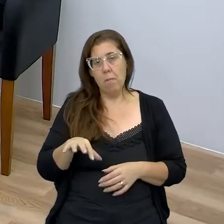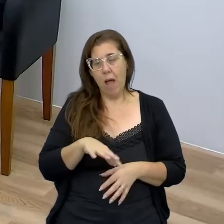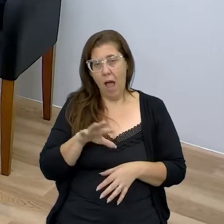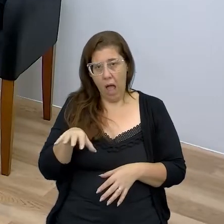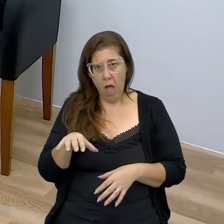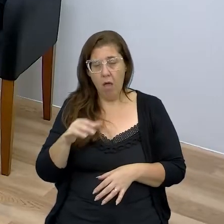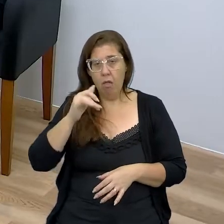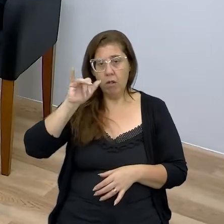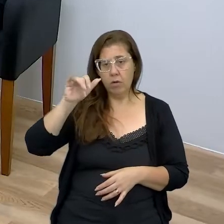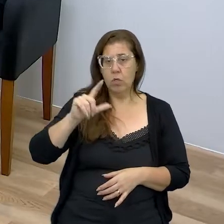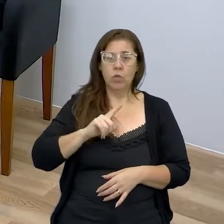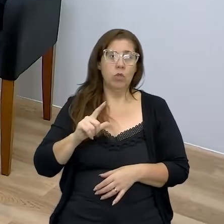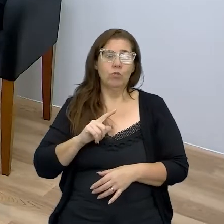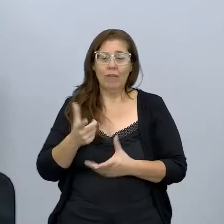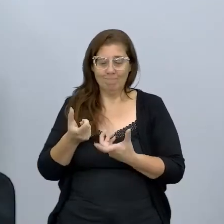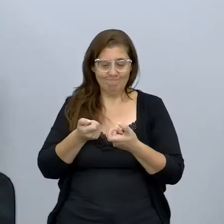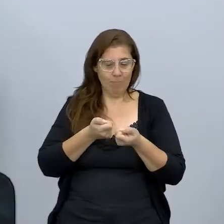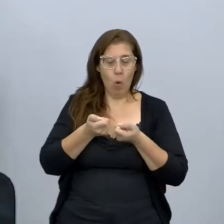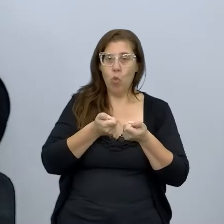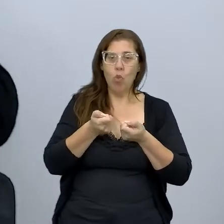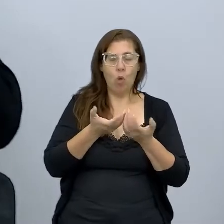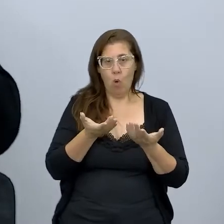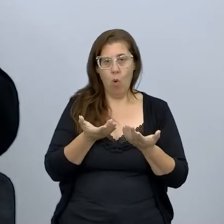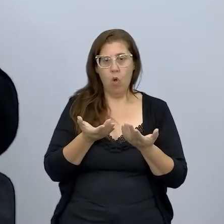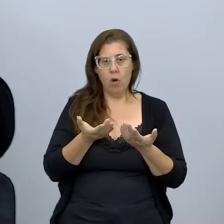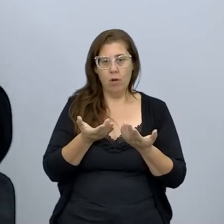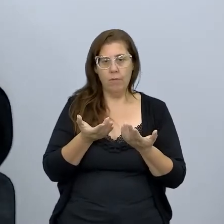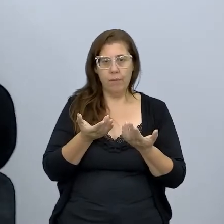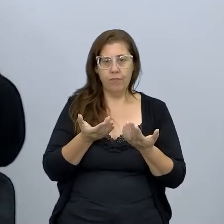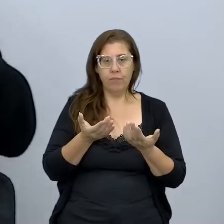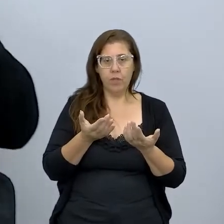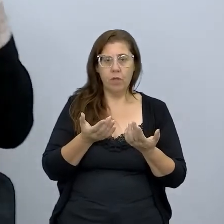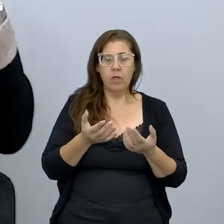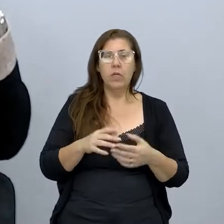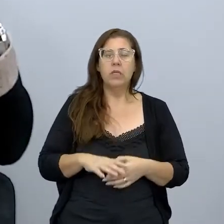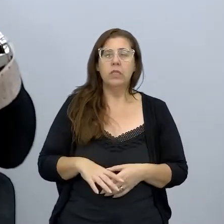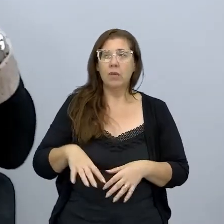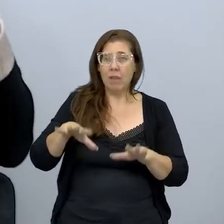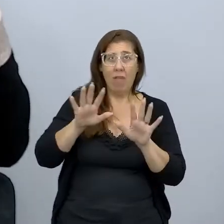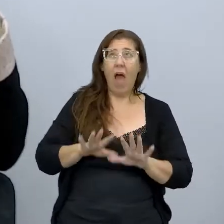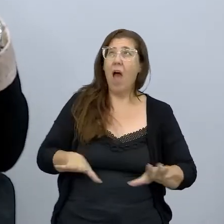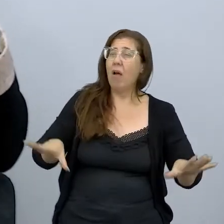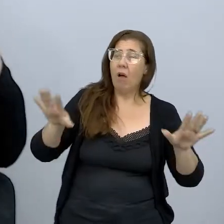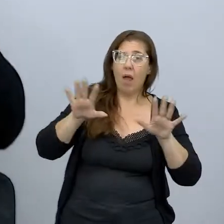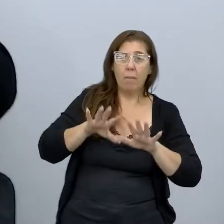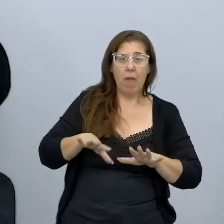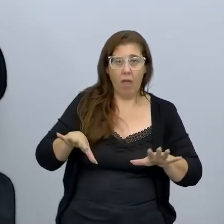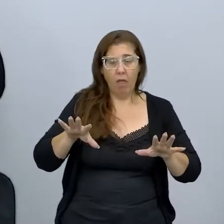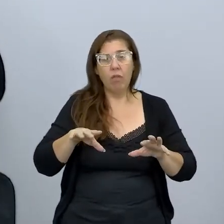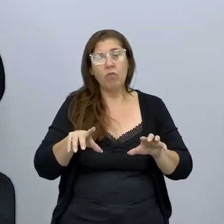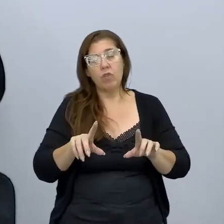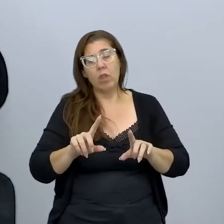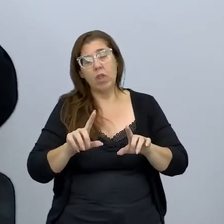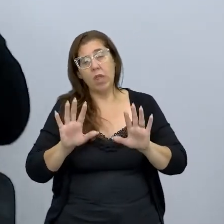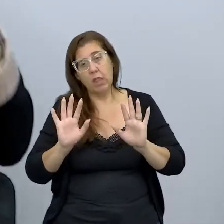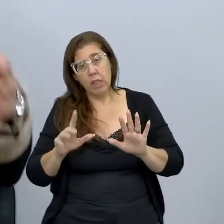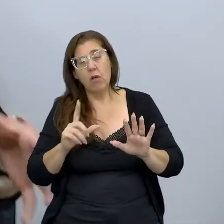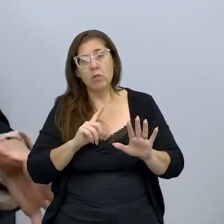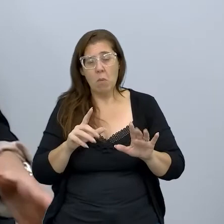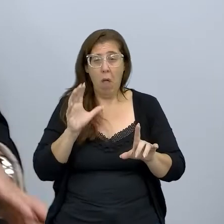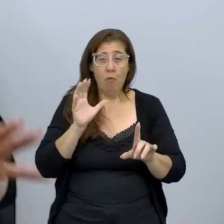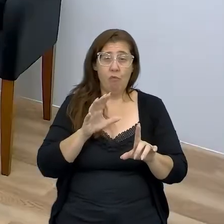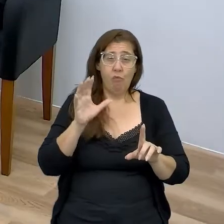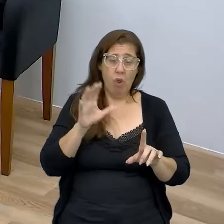energética que a gente não tem muito controle, né? E ela troca, ela faz perdas com o ambiente, com outras coisas. Então, tem uma